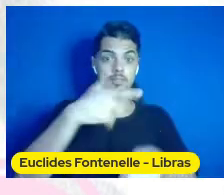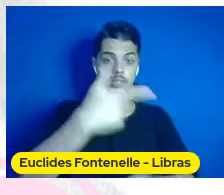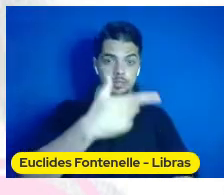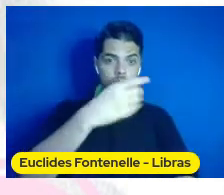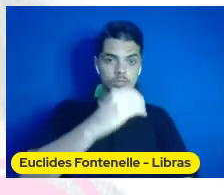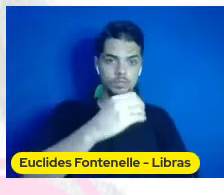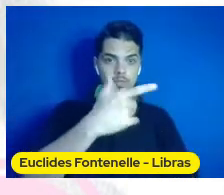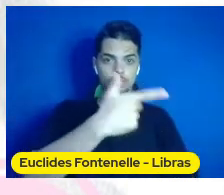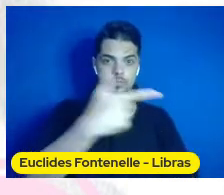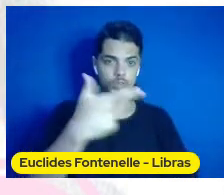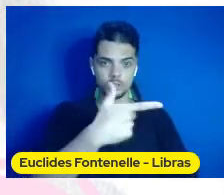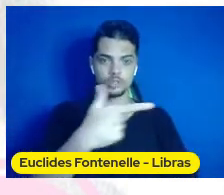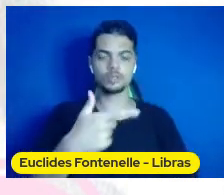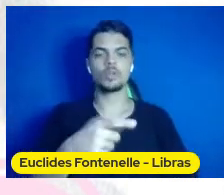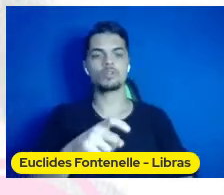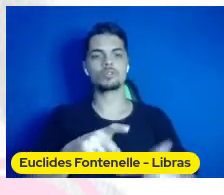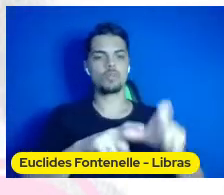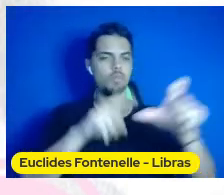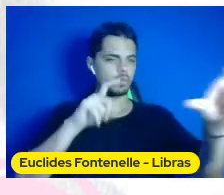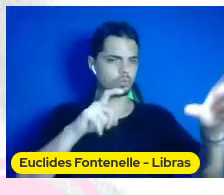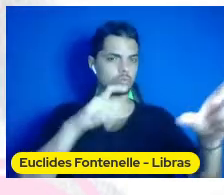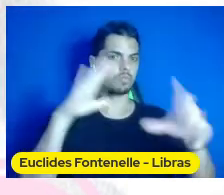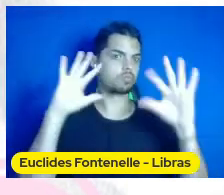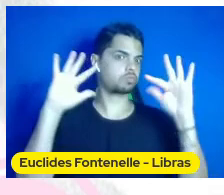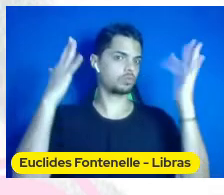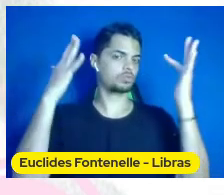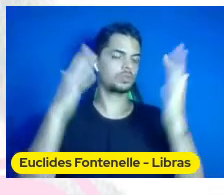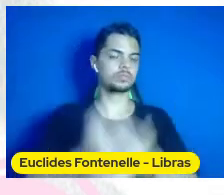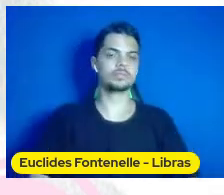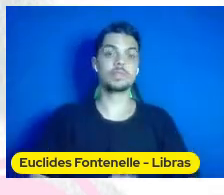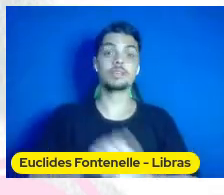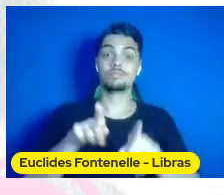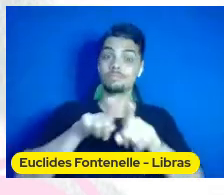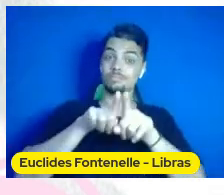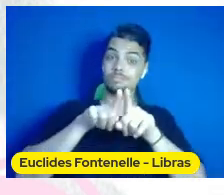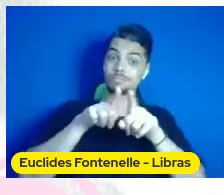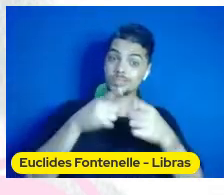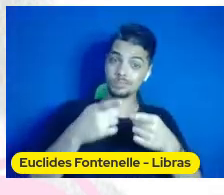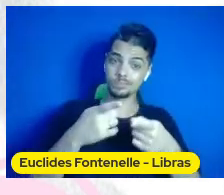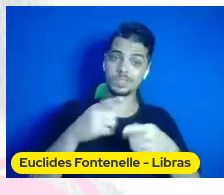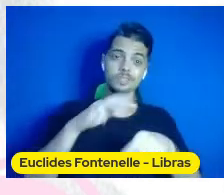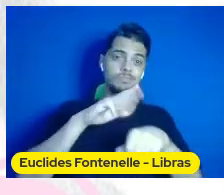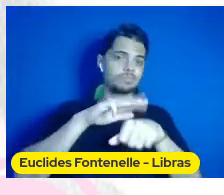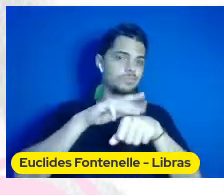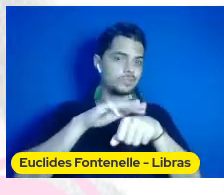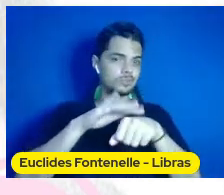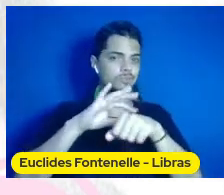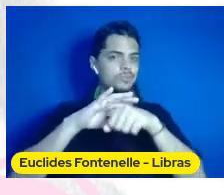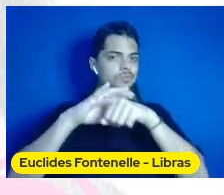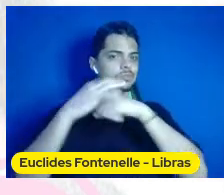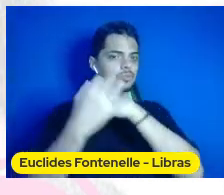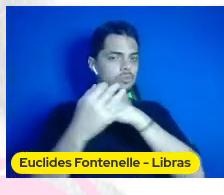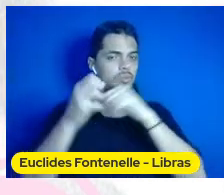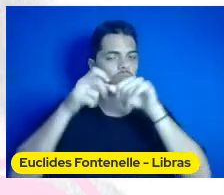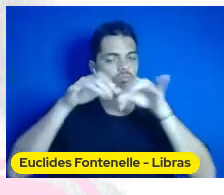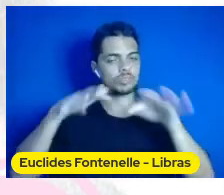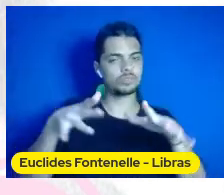Mas, por conta da doença, né? A gente não conseguiu